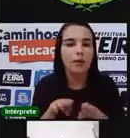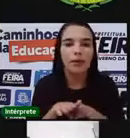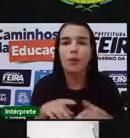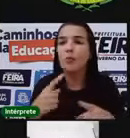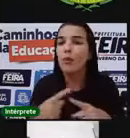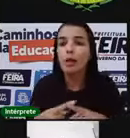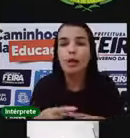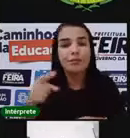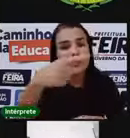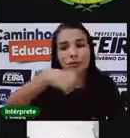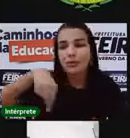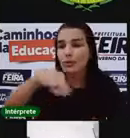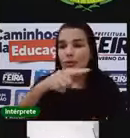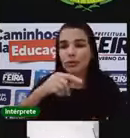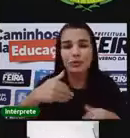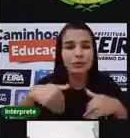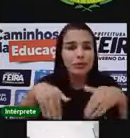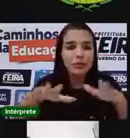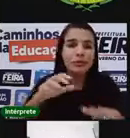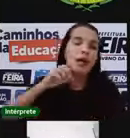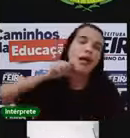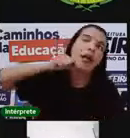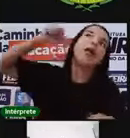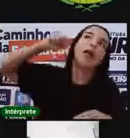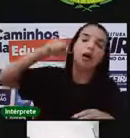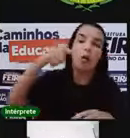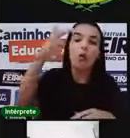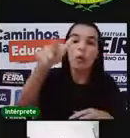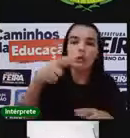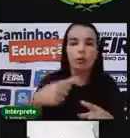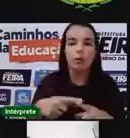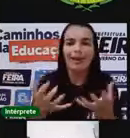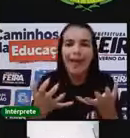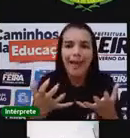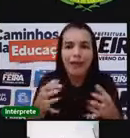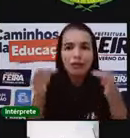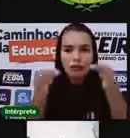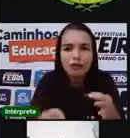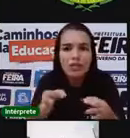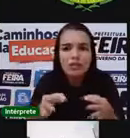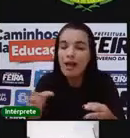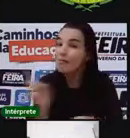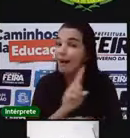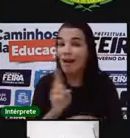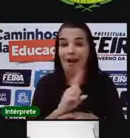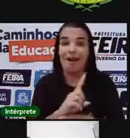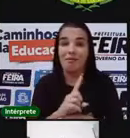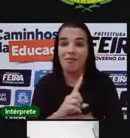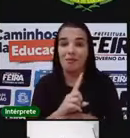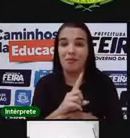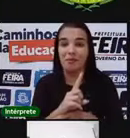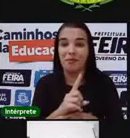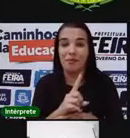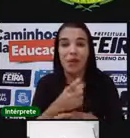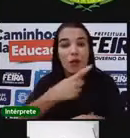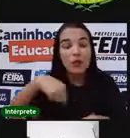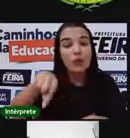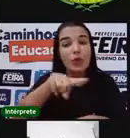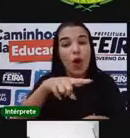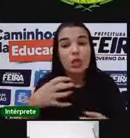enforcar o outro porque queria justiça. A gente precisa disso. E aí, teve um outro